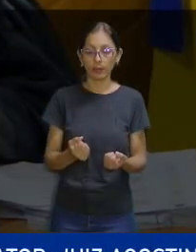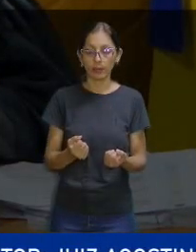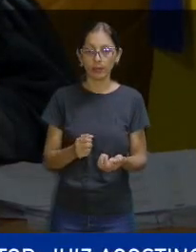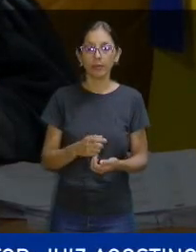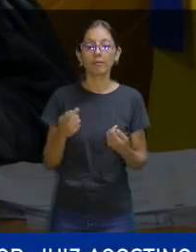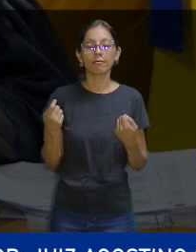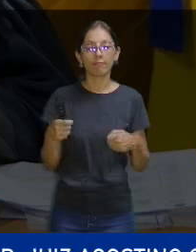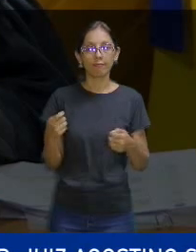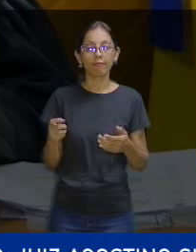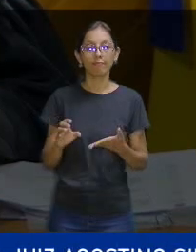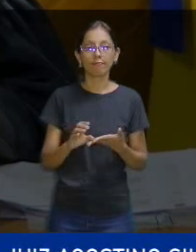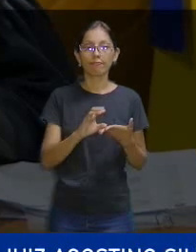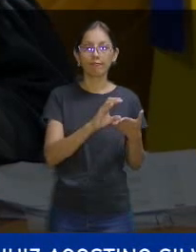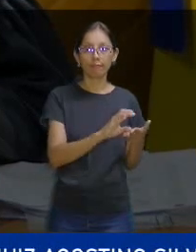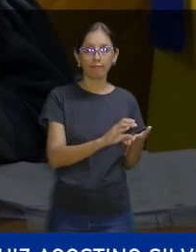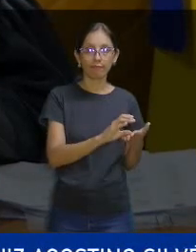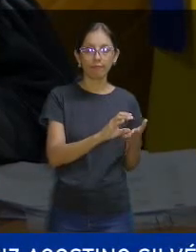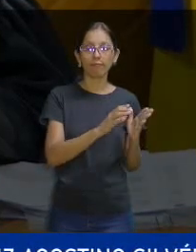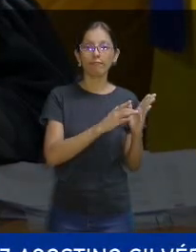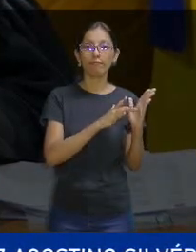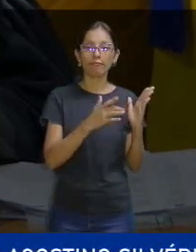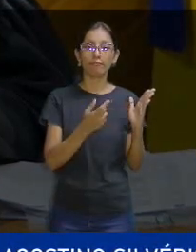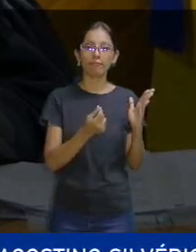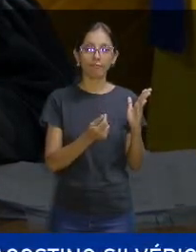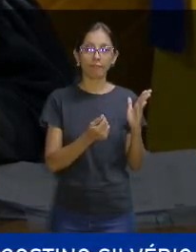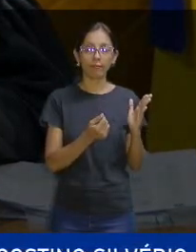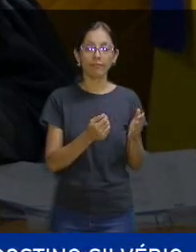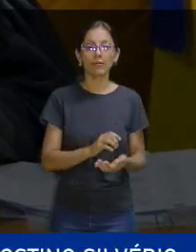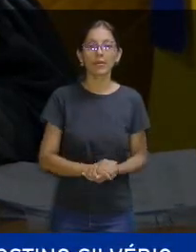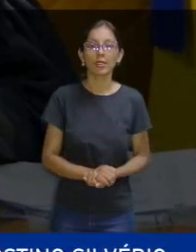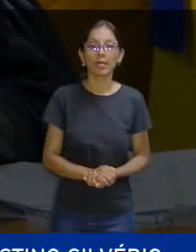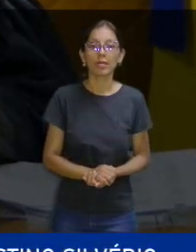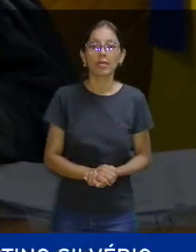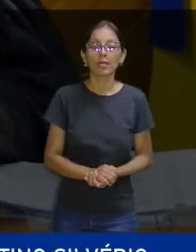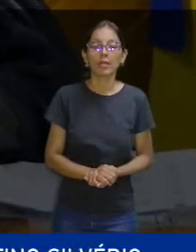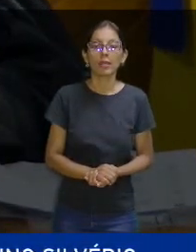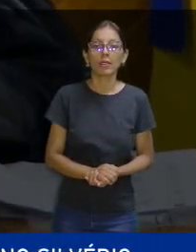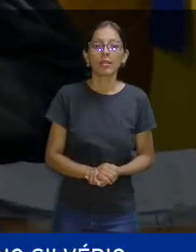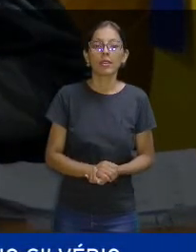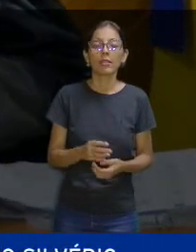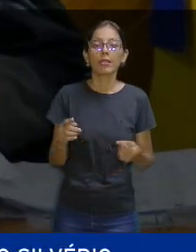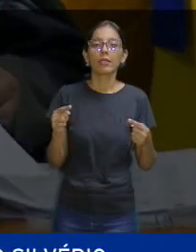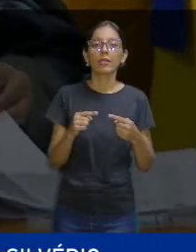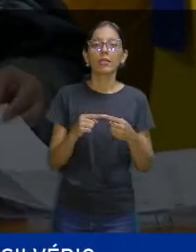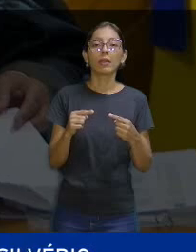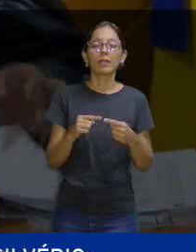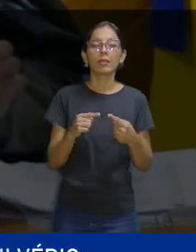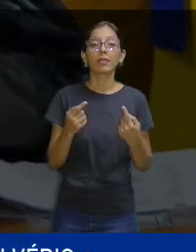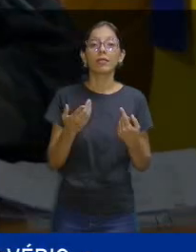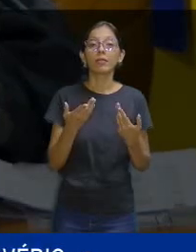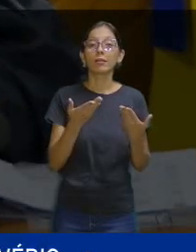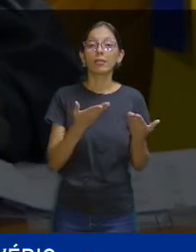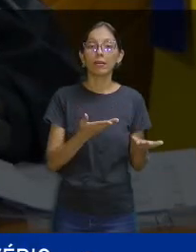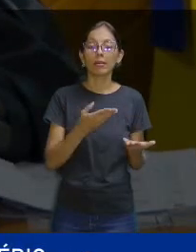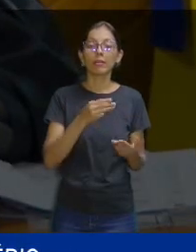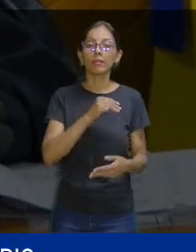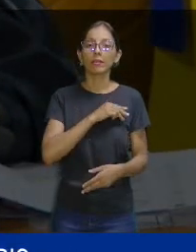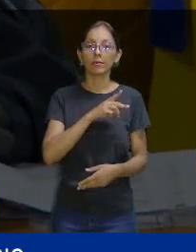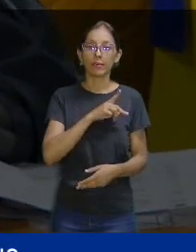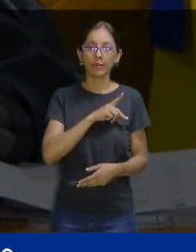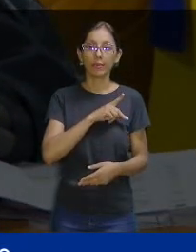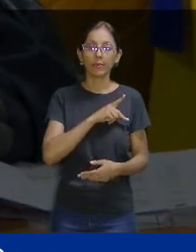a restituição dos referidos valores ao Tesouro Nacional, conforme requerido pelo Ministério Público